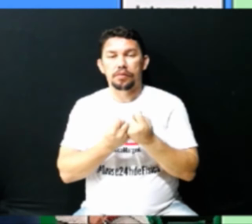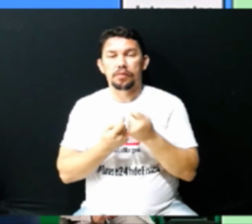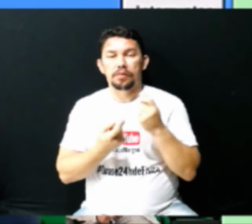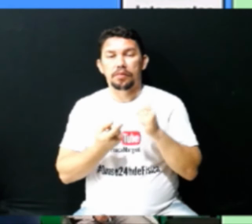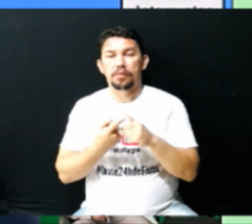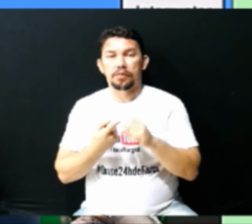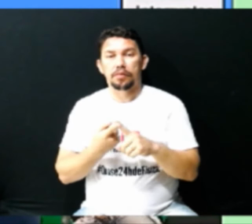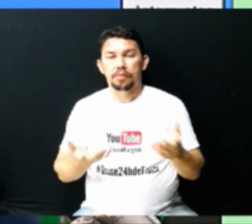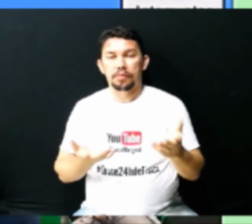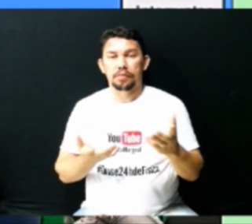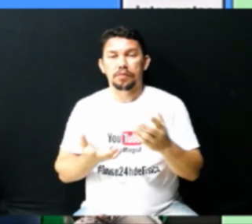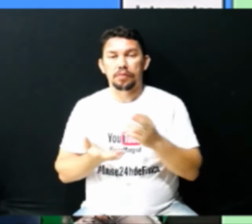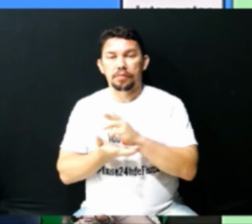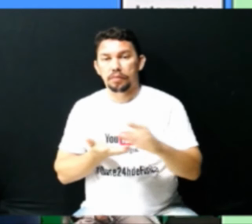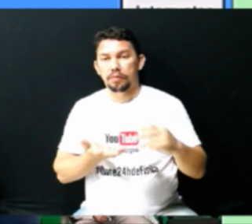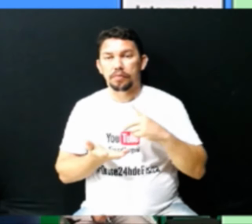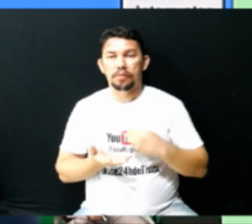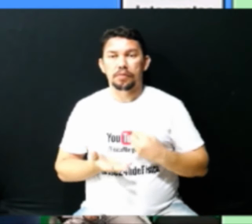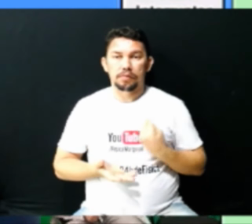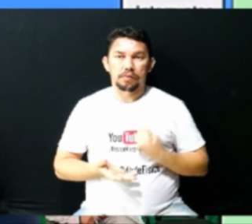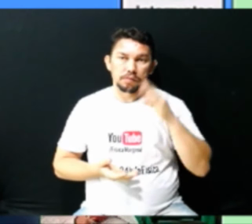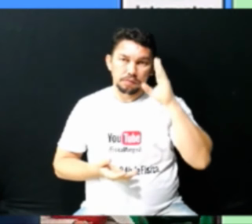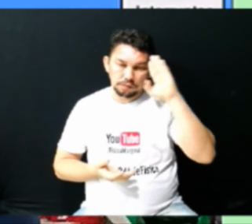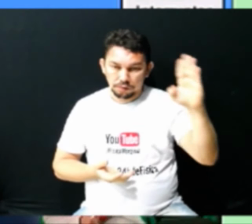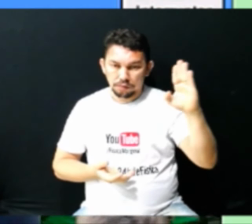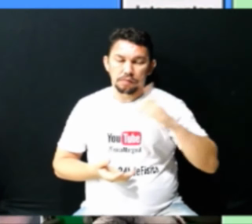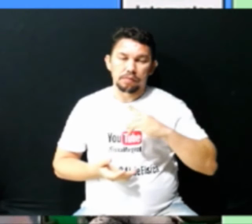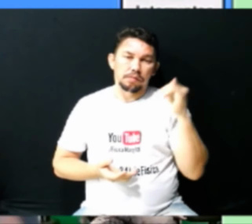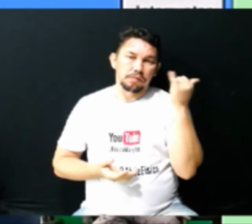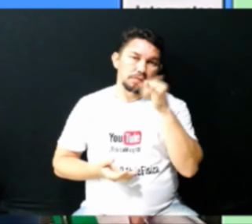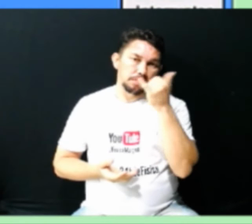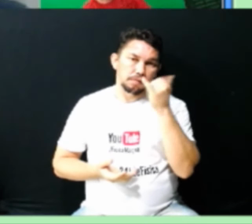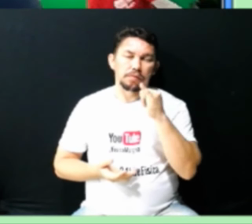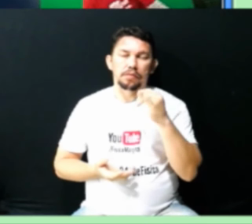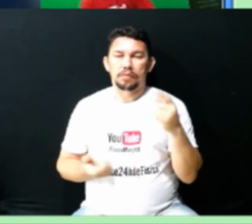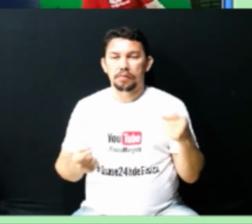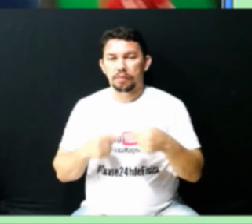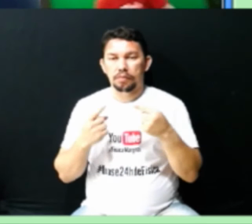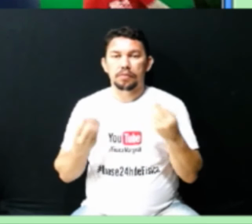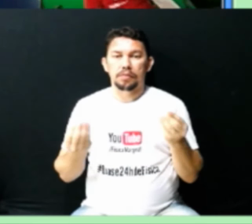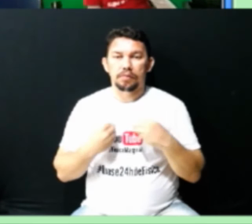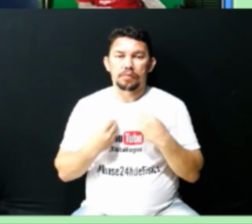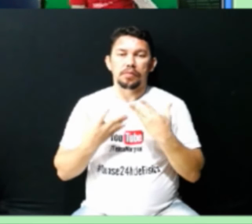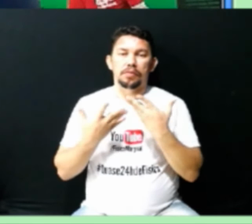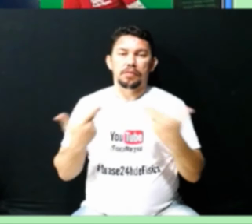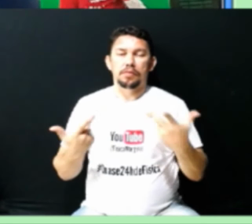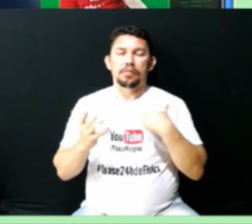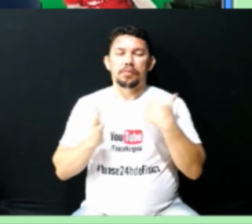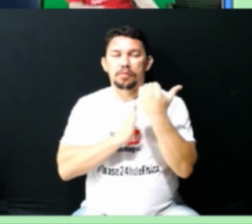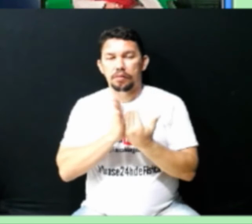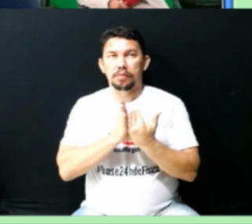os fios que estão aqui, né, forem fios ideais, não tiverem a resistência considerável a ponto de reduzir a diferença de